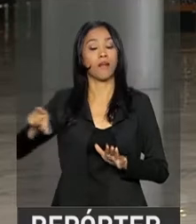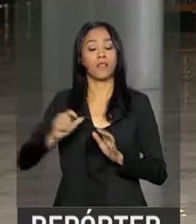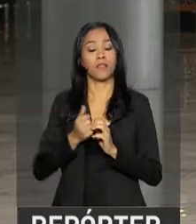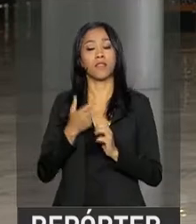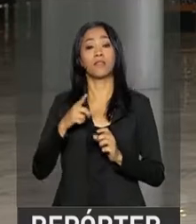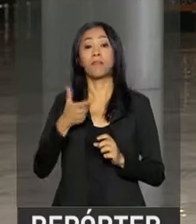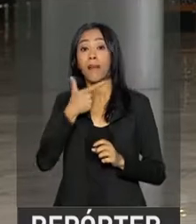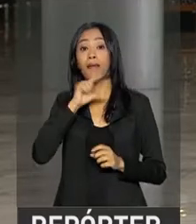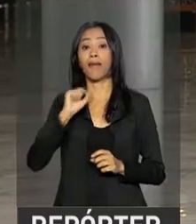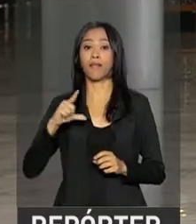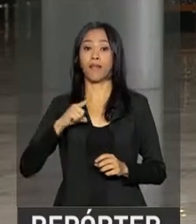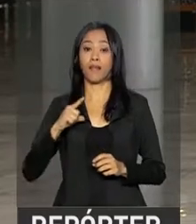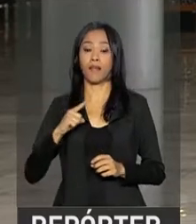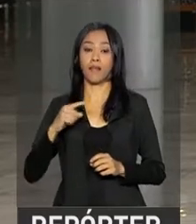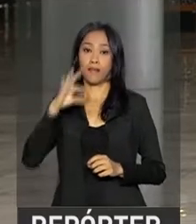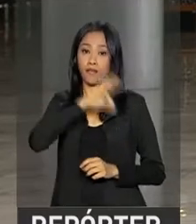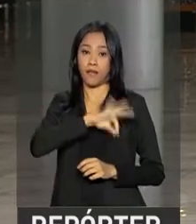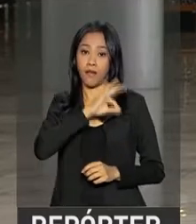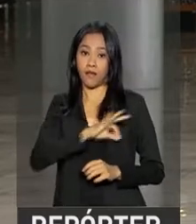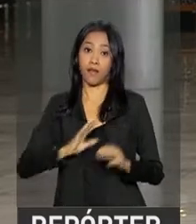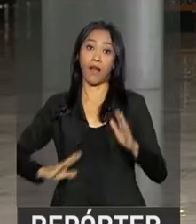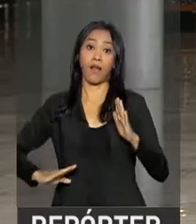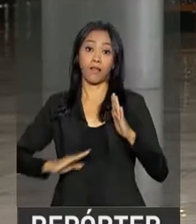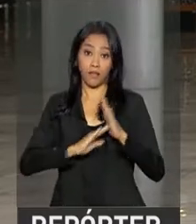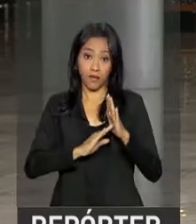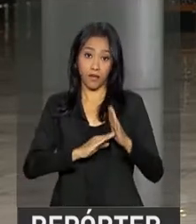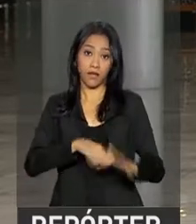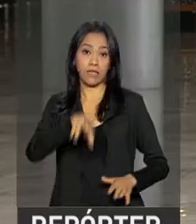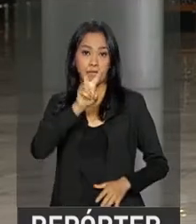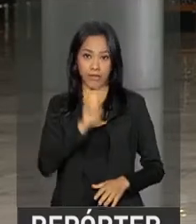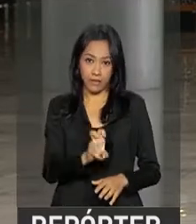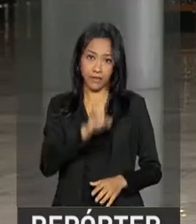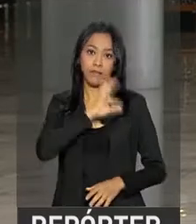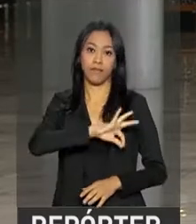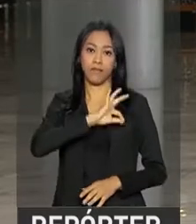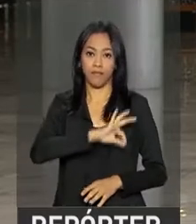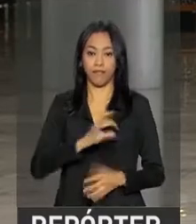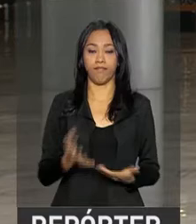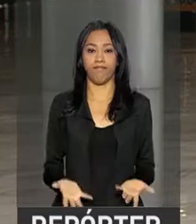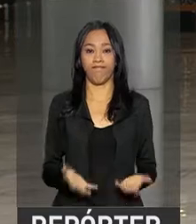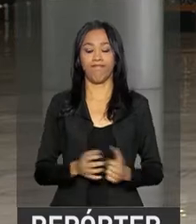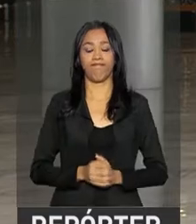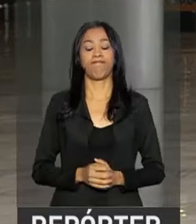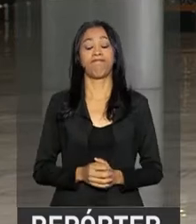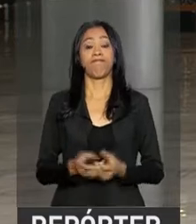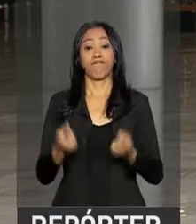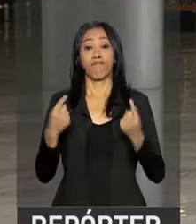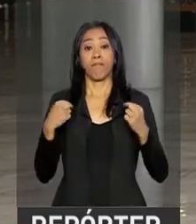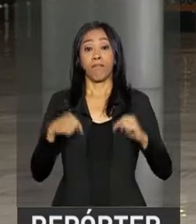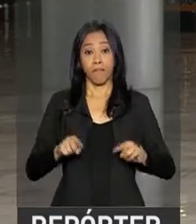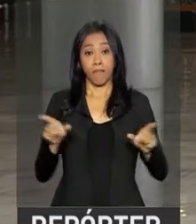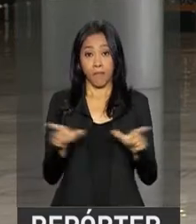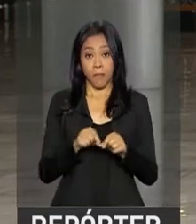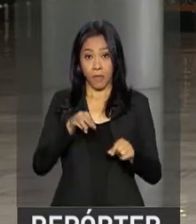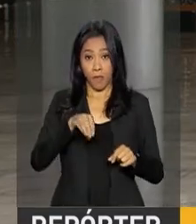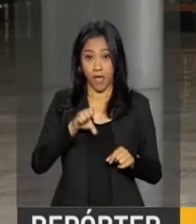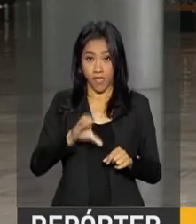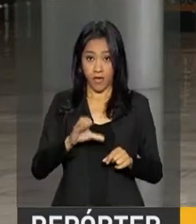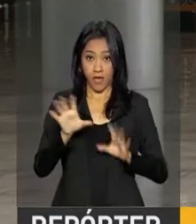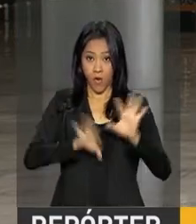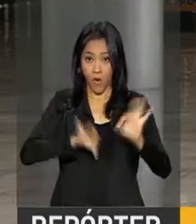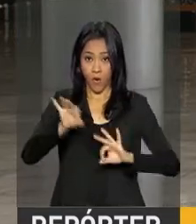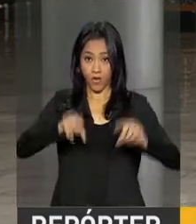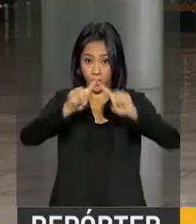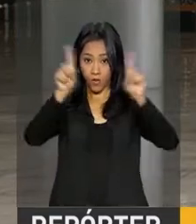quem também tem renda média familiar de até cinco salários mínimos o mec preparou um site aí pra